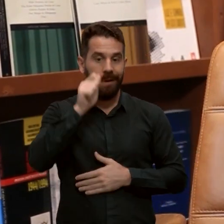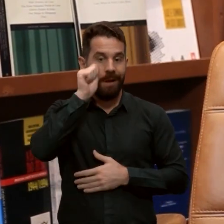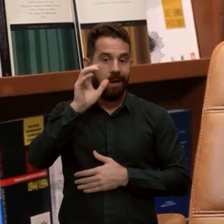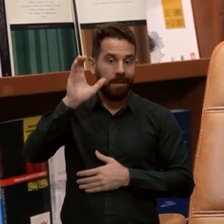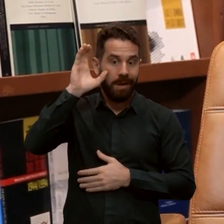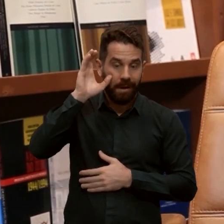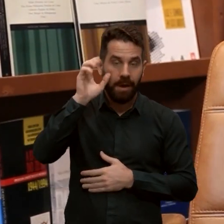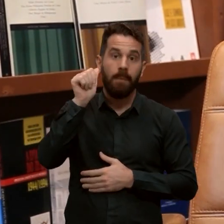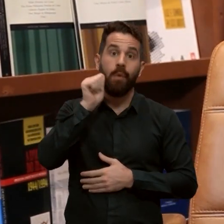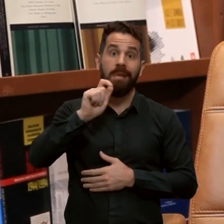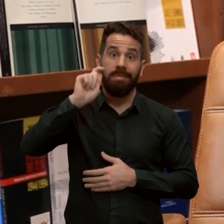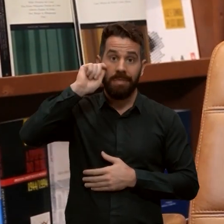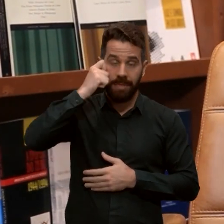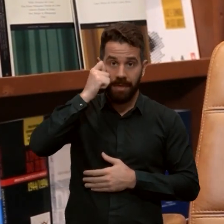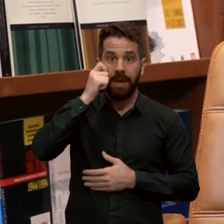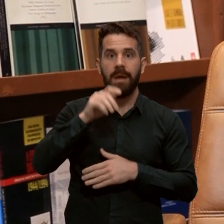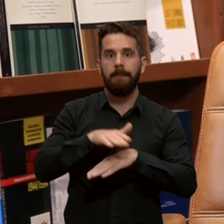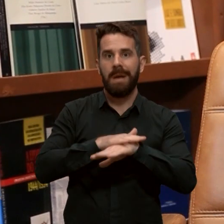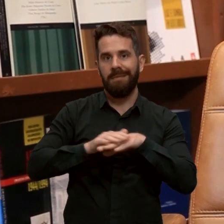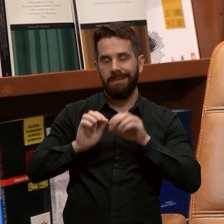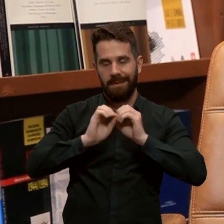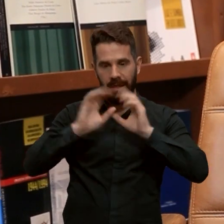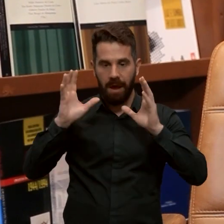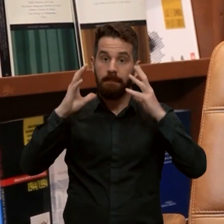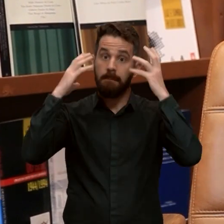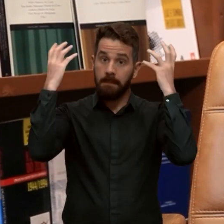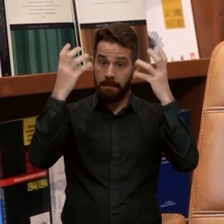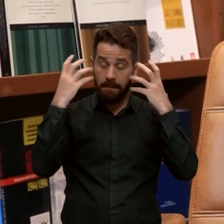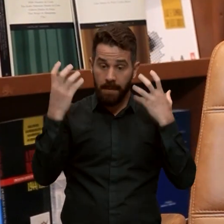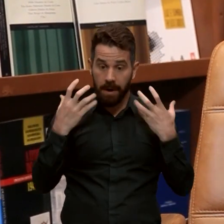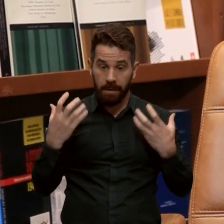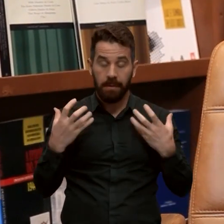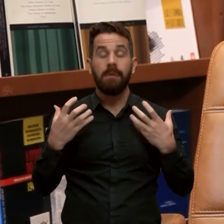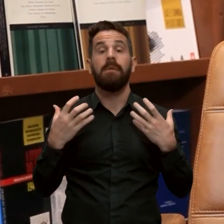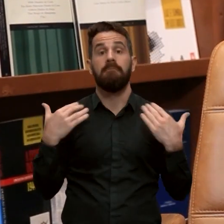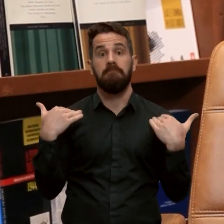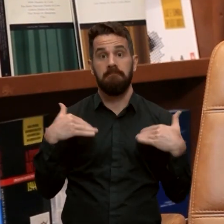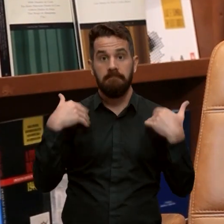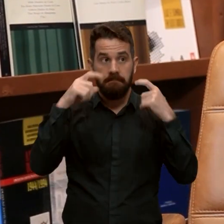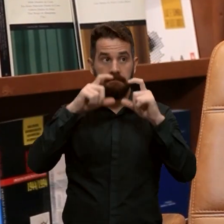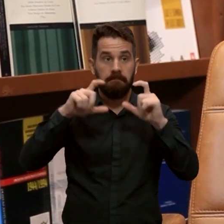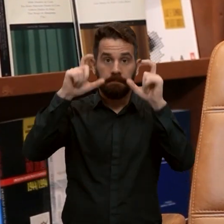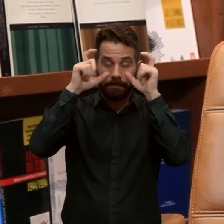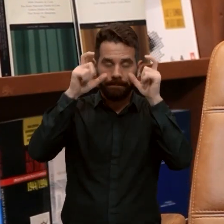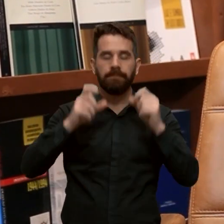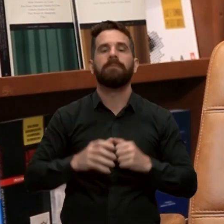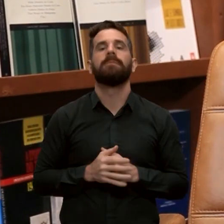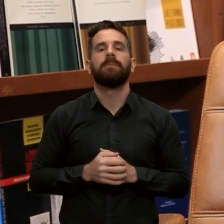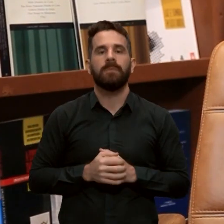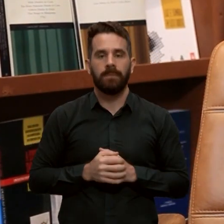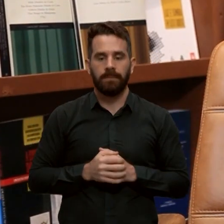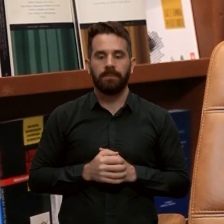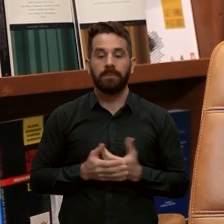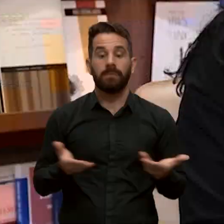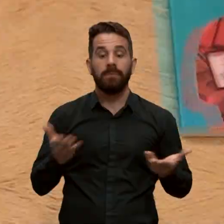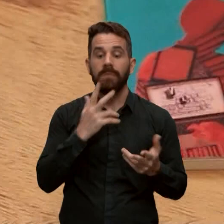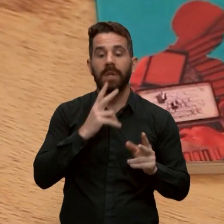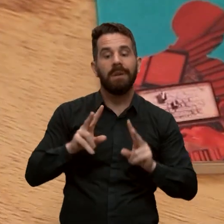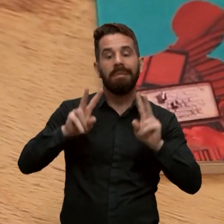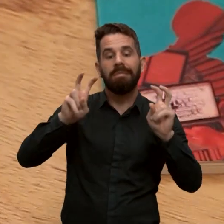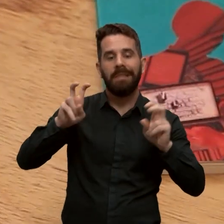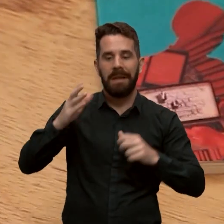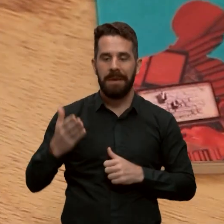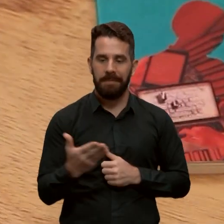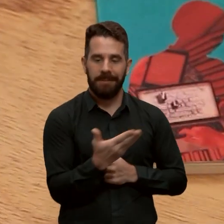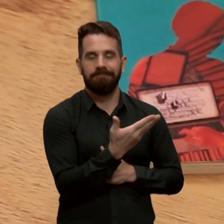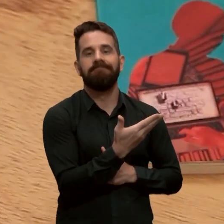pele clara, tenho cabelos pretos, cacheados, de tamanho médio e uso óculos. E hoje nós vamos falar sobre esta